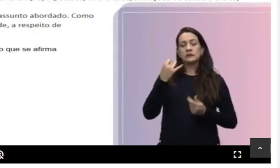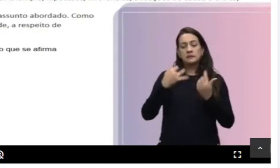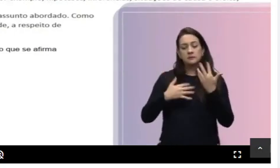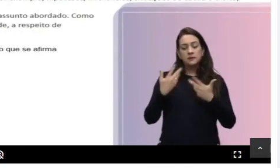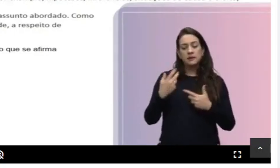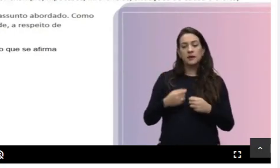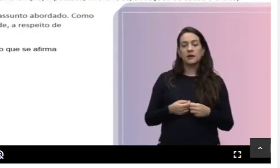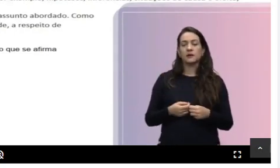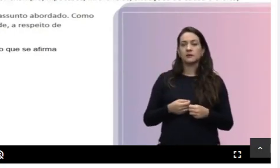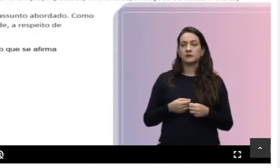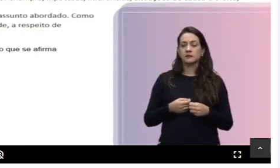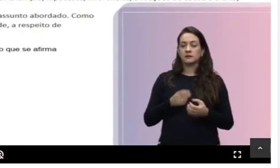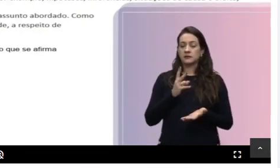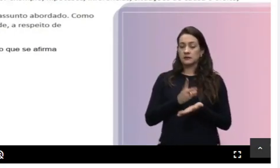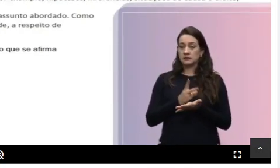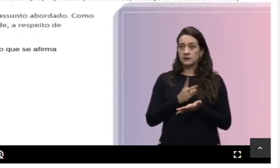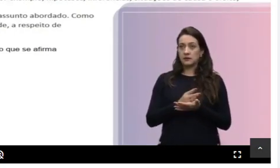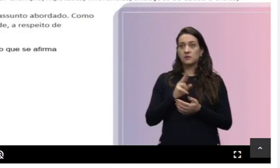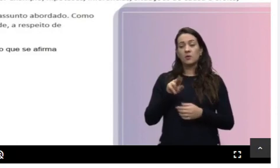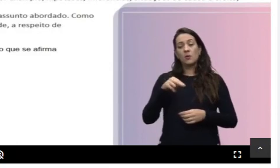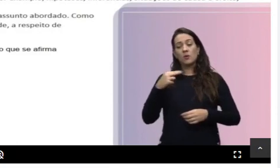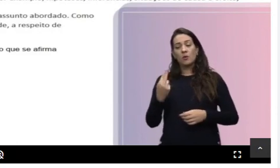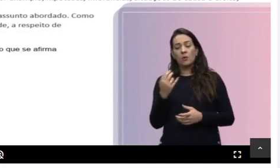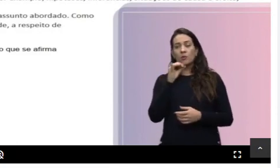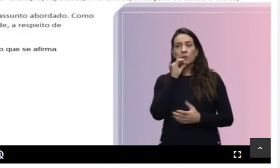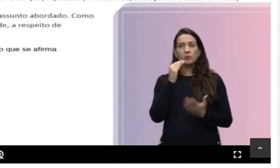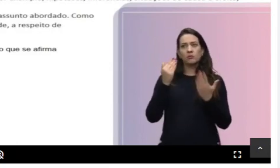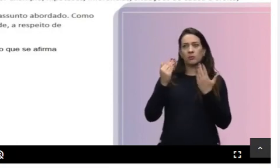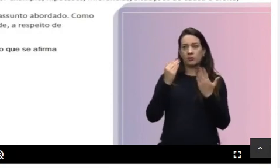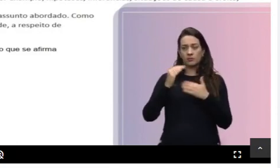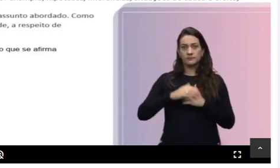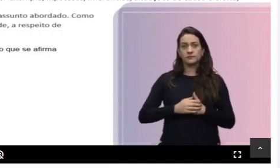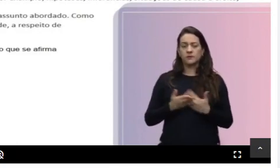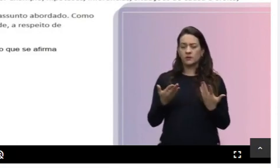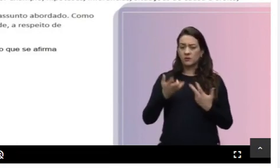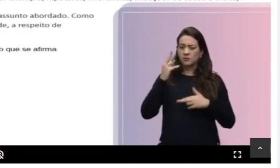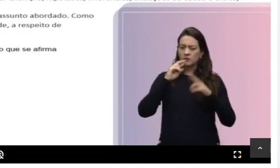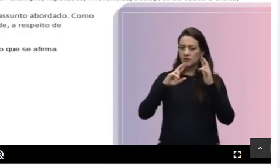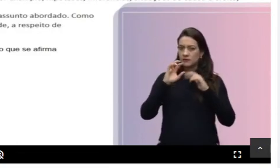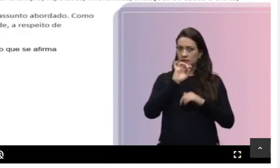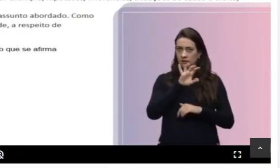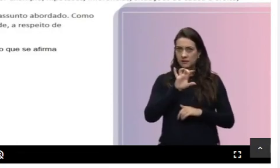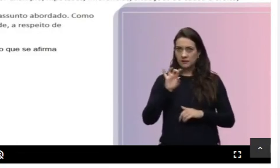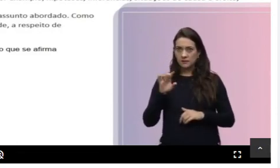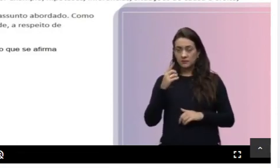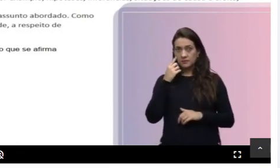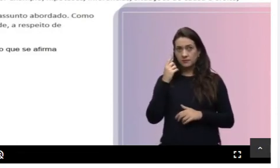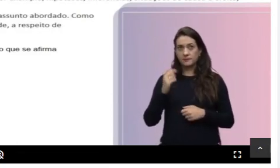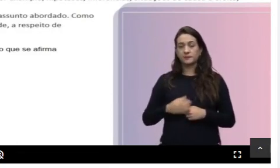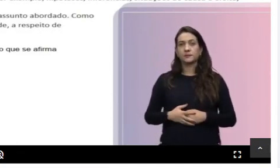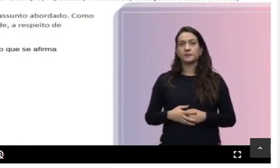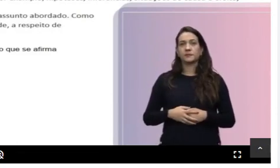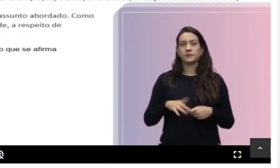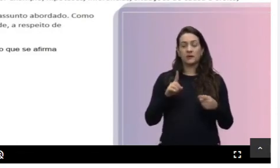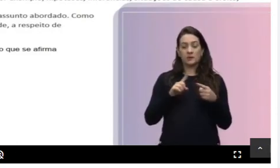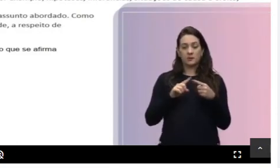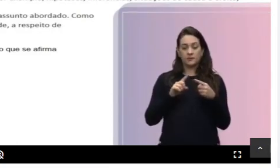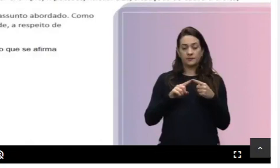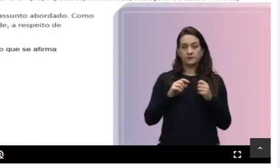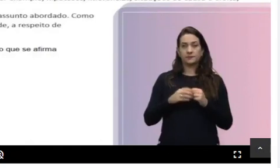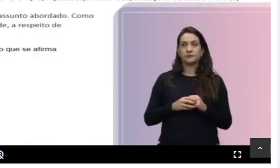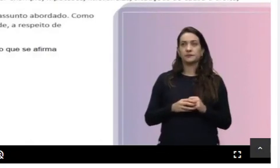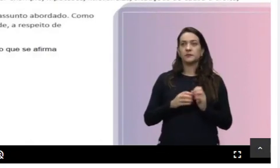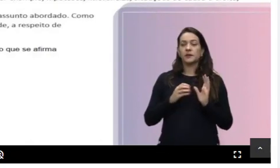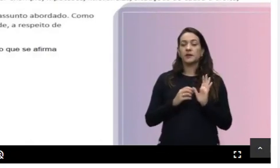ou por exemplificação. Então, vamos analisar cada uma delas. 1. Apresentação de dados estatísticos